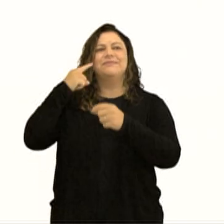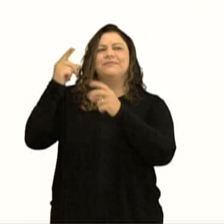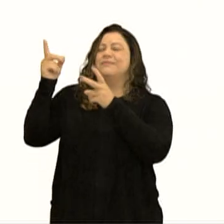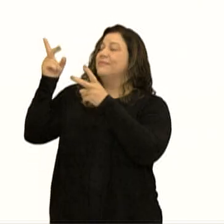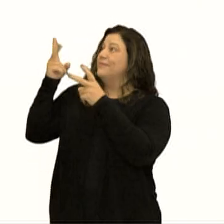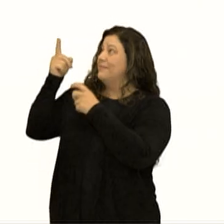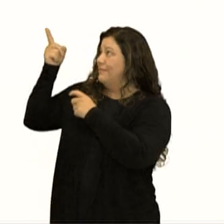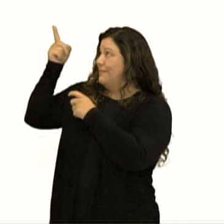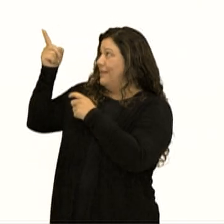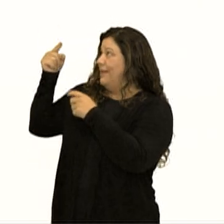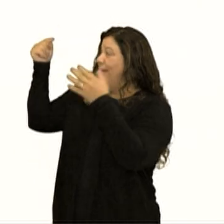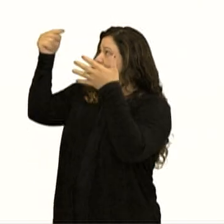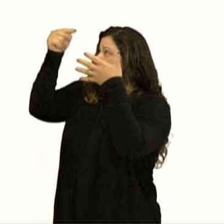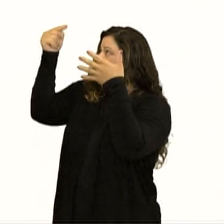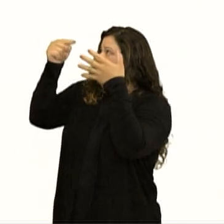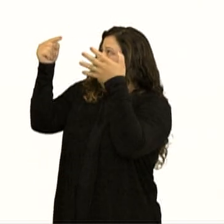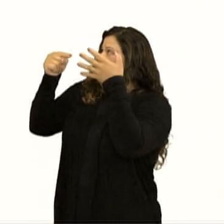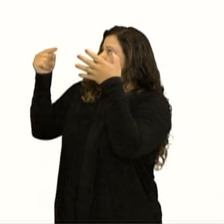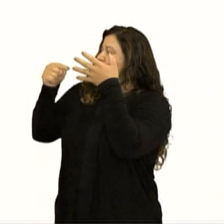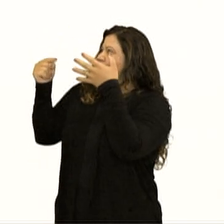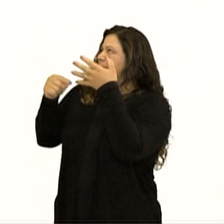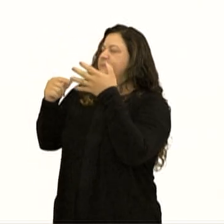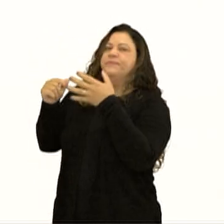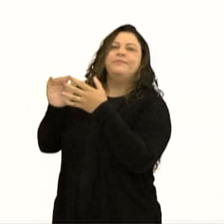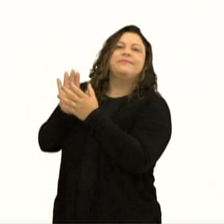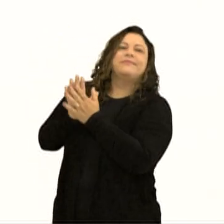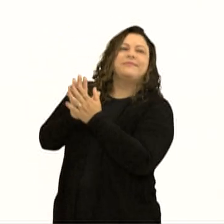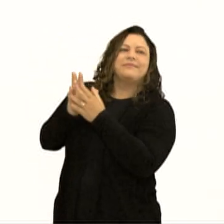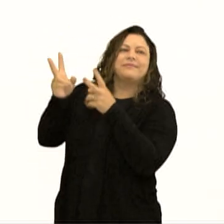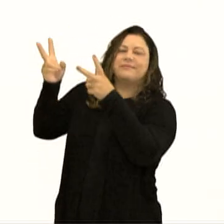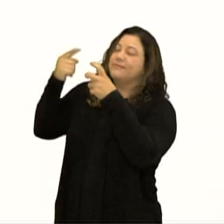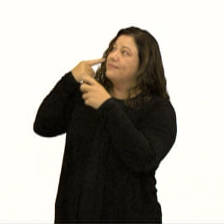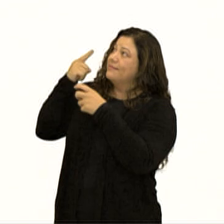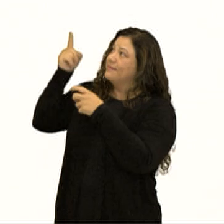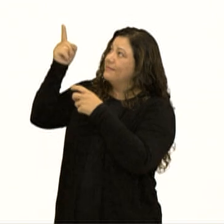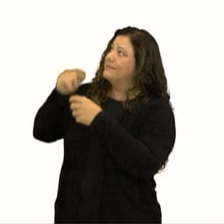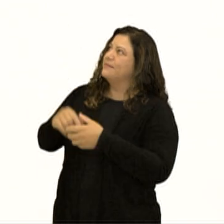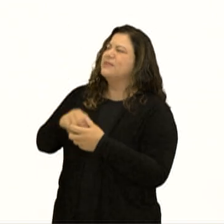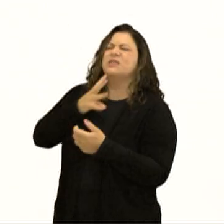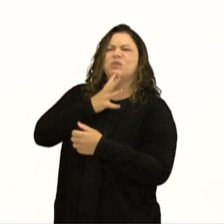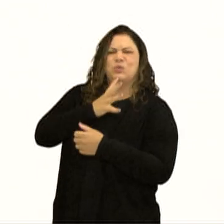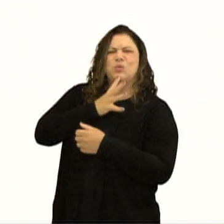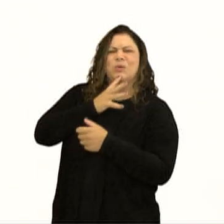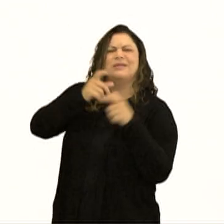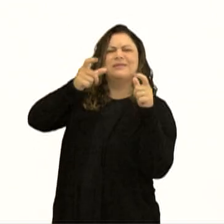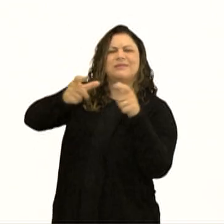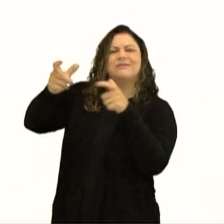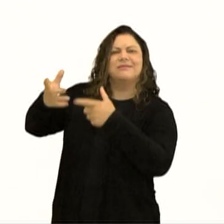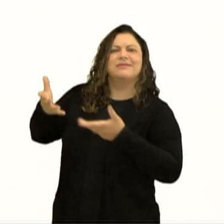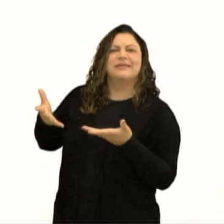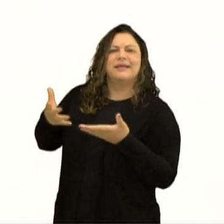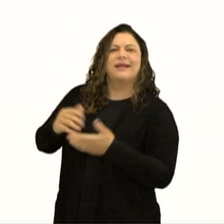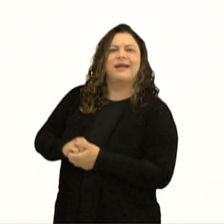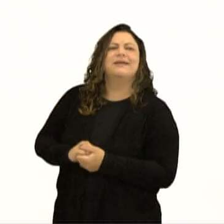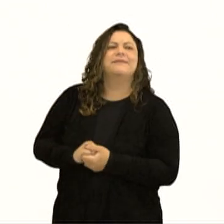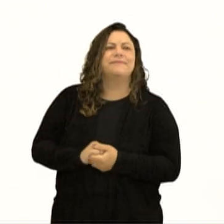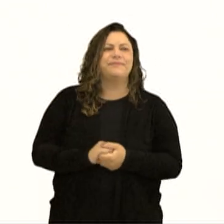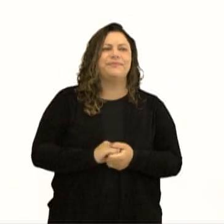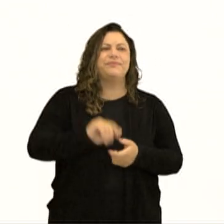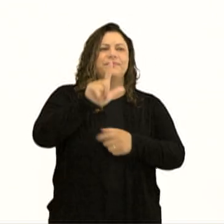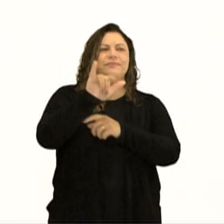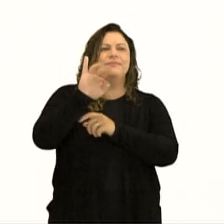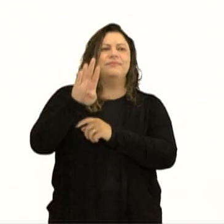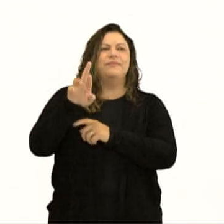o theater, o bank e o apartment. Você conhece que lugares são esses? Library,